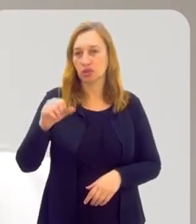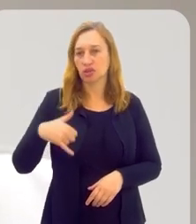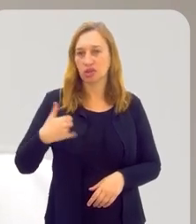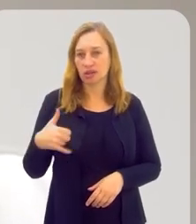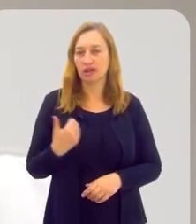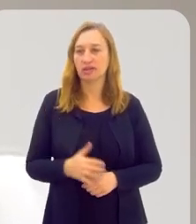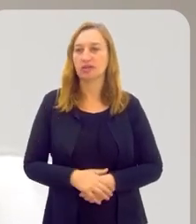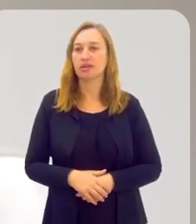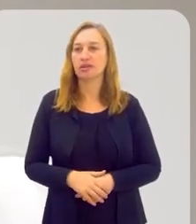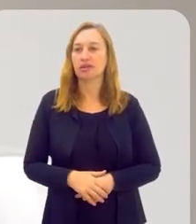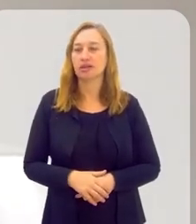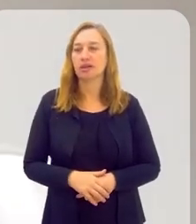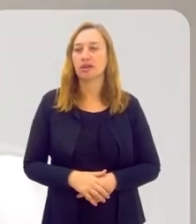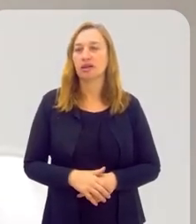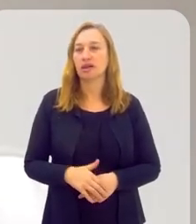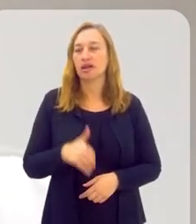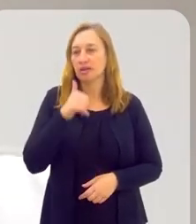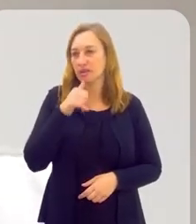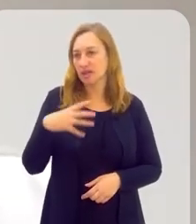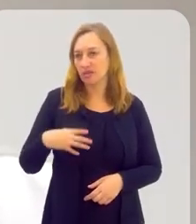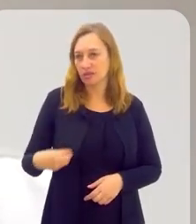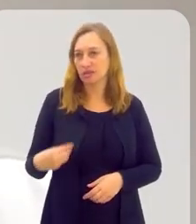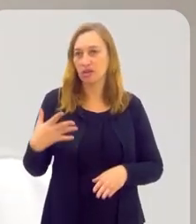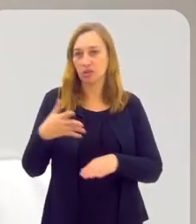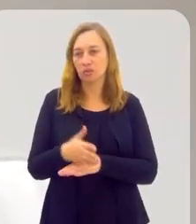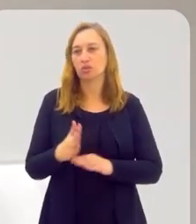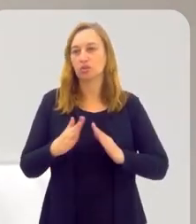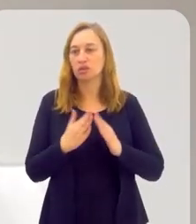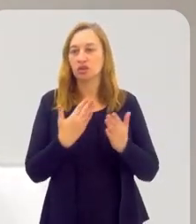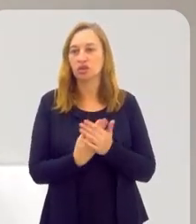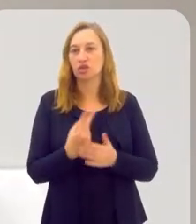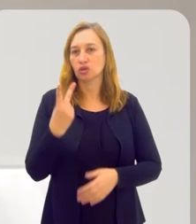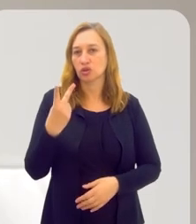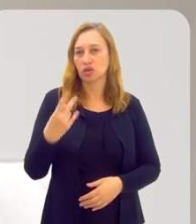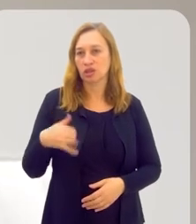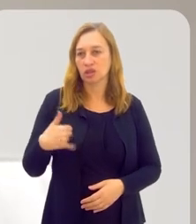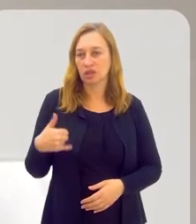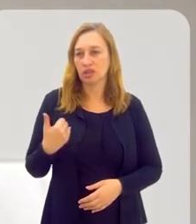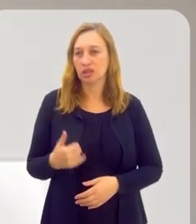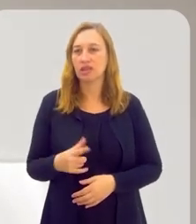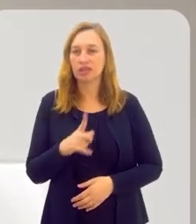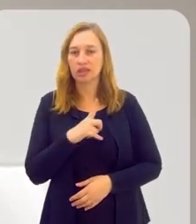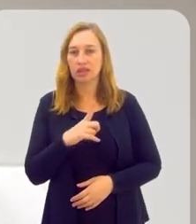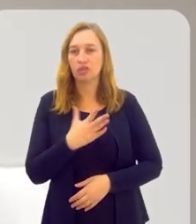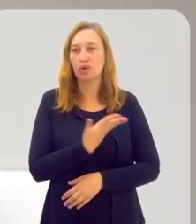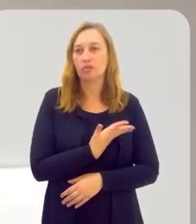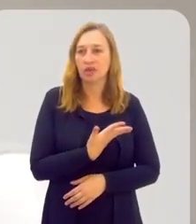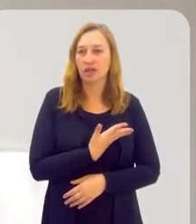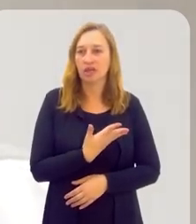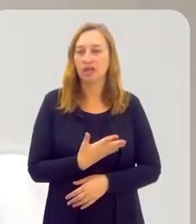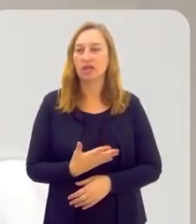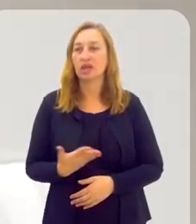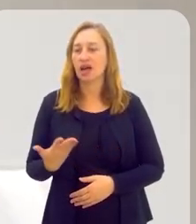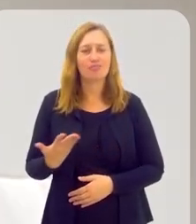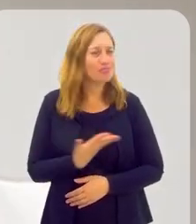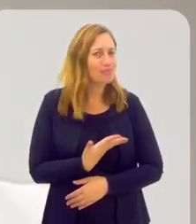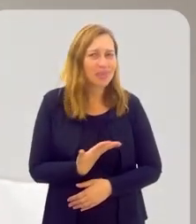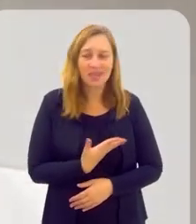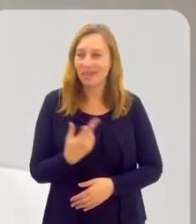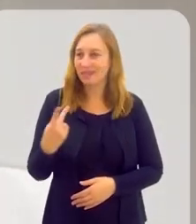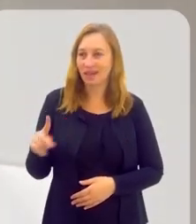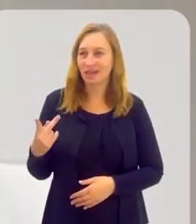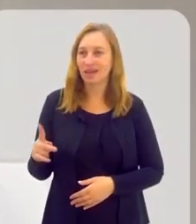8 anos. E a minha filha, quando entrou para a escola com 2 anos, tinha uma colega que era muito amiga